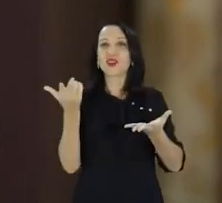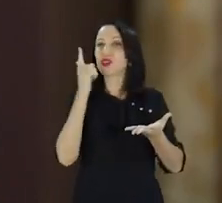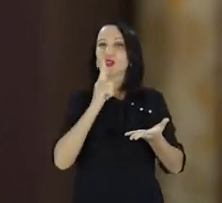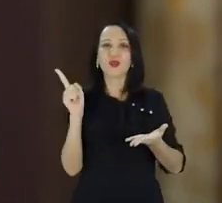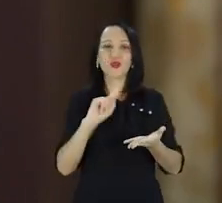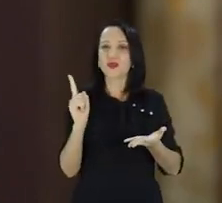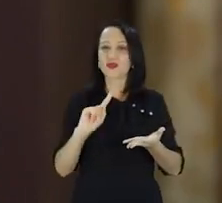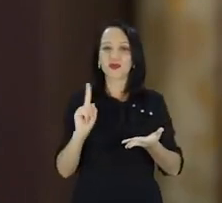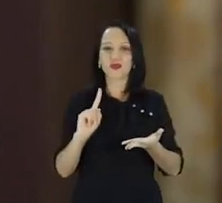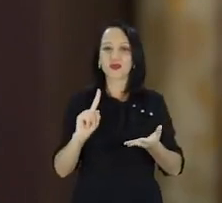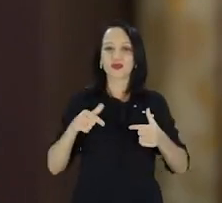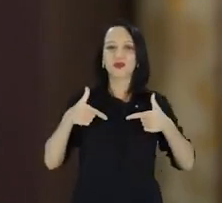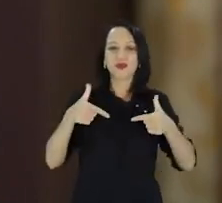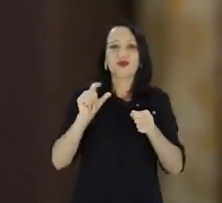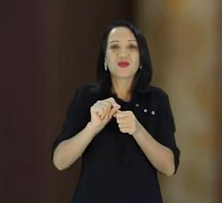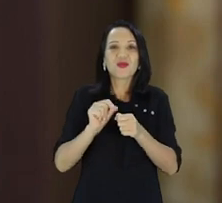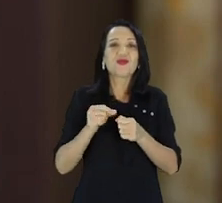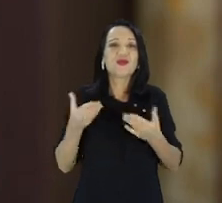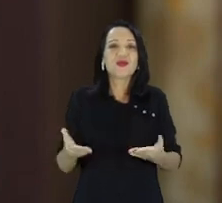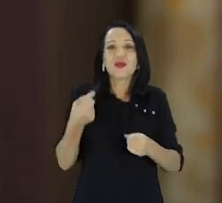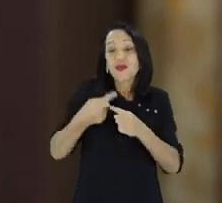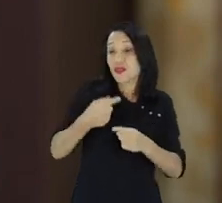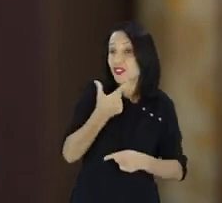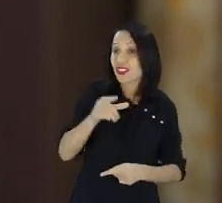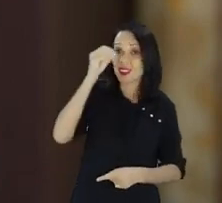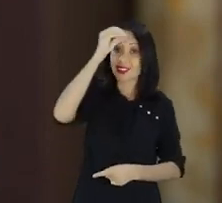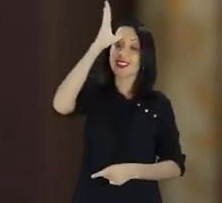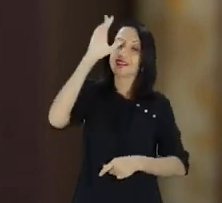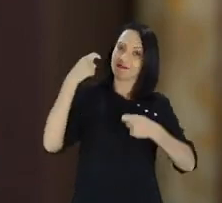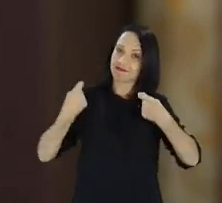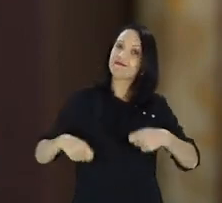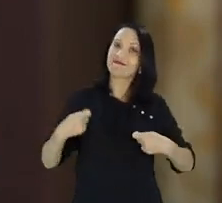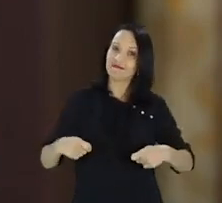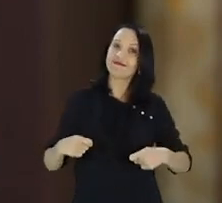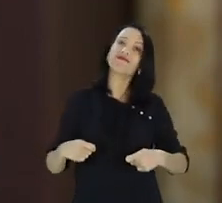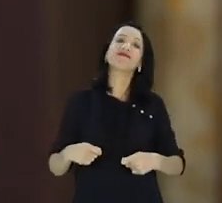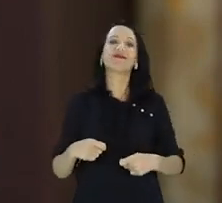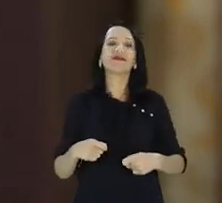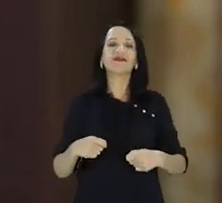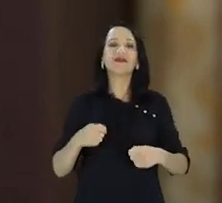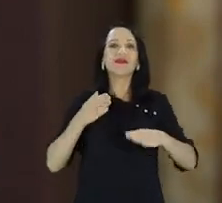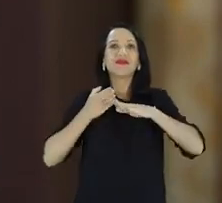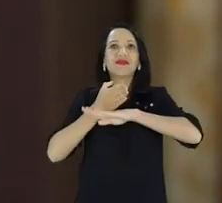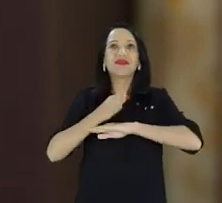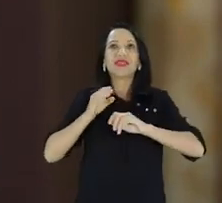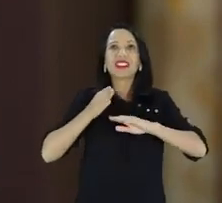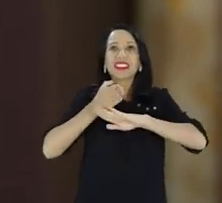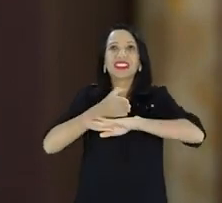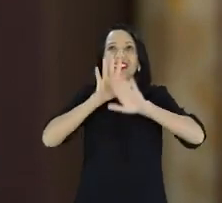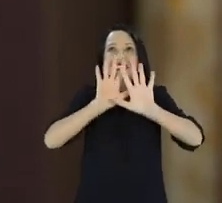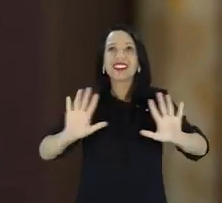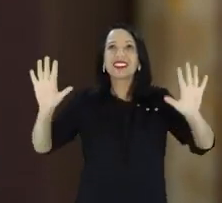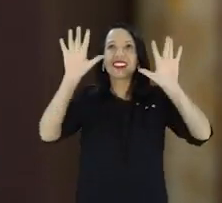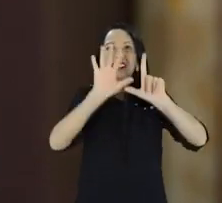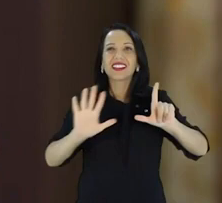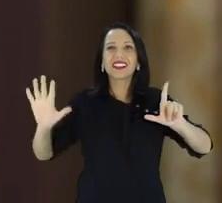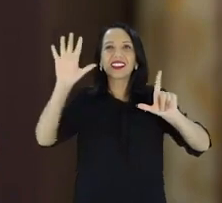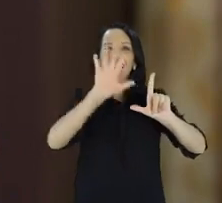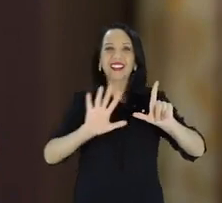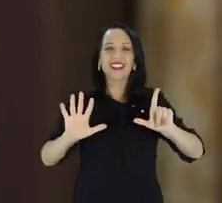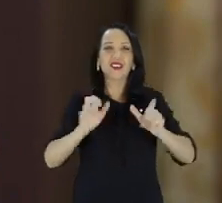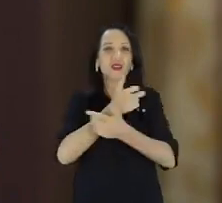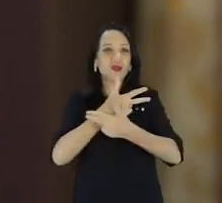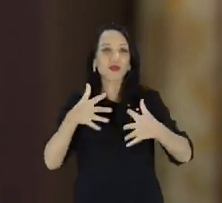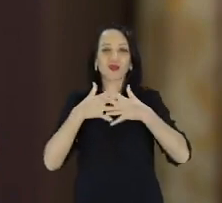porque eu não tinha essa o conhecimento necessário né para conseguir traduzir essas imagens que eram coisas muito complexas na verdade e